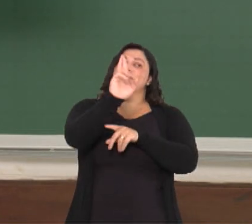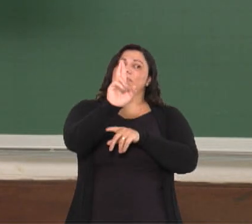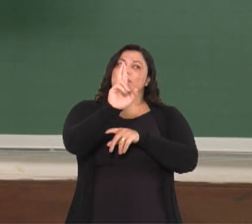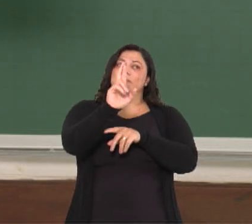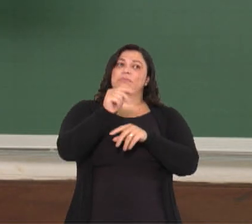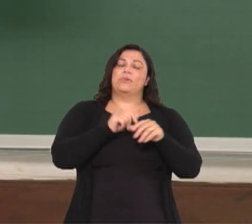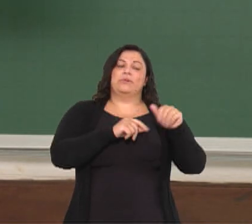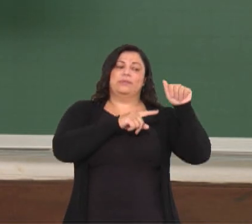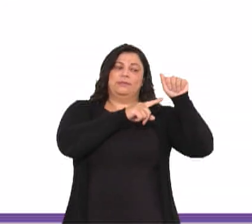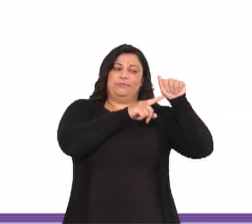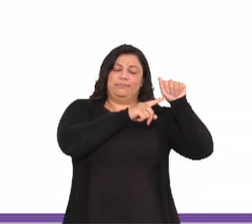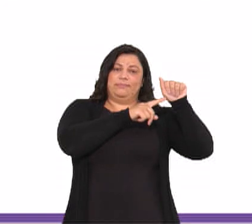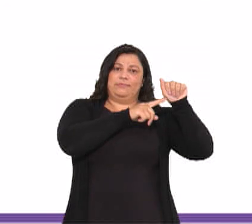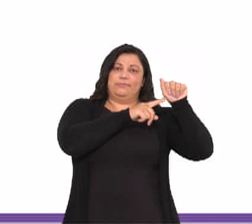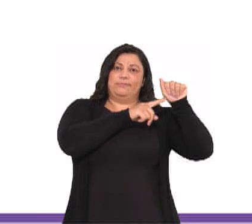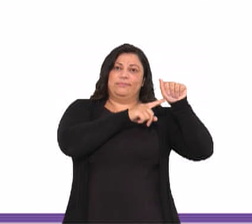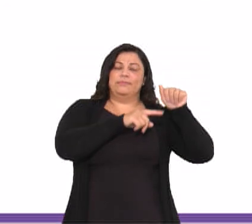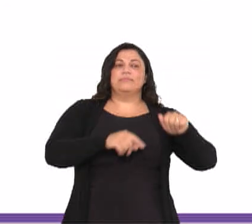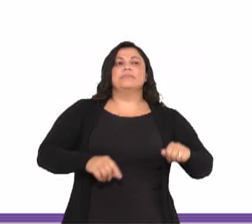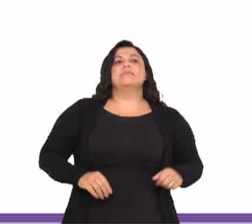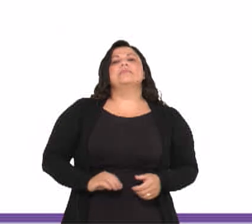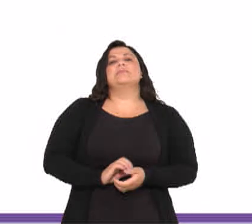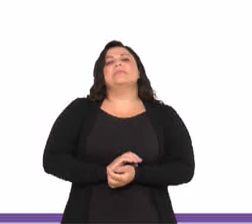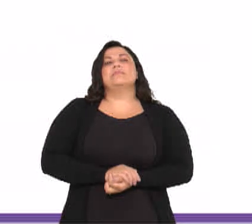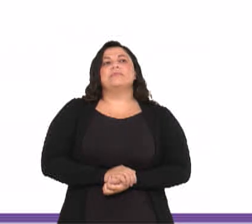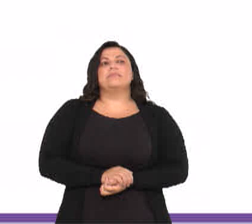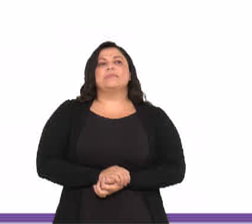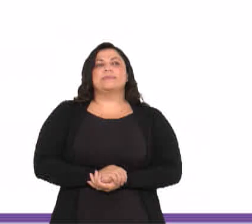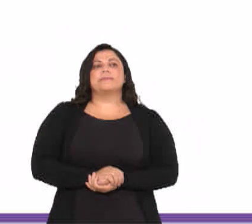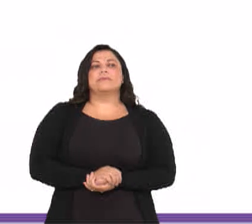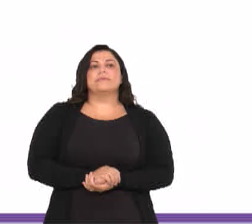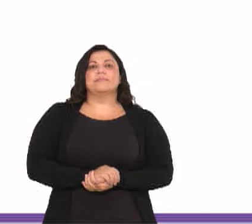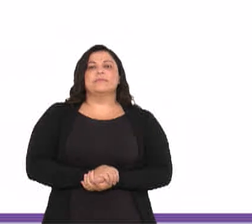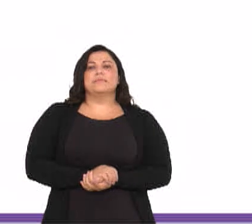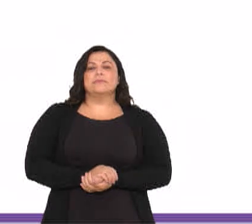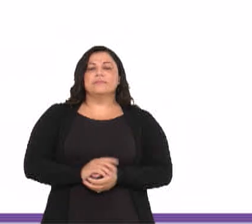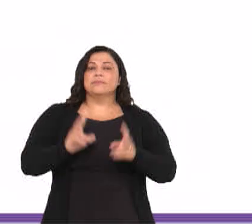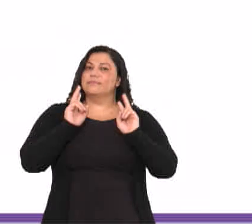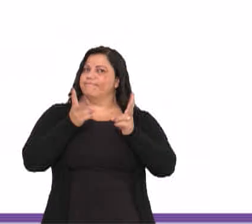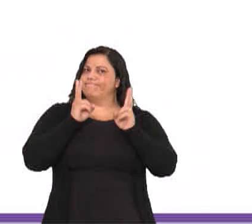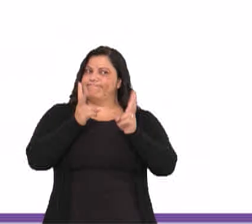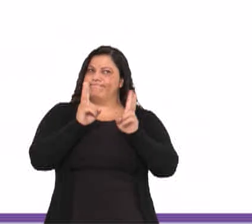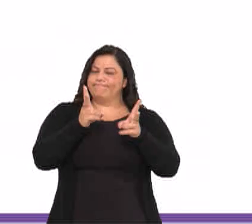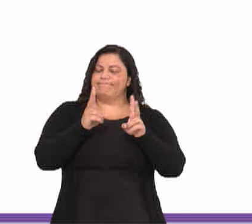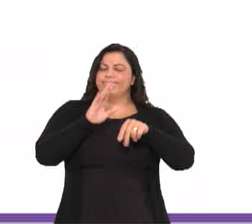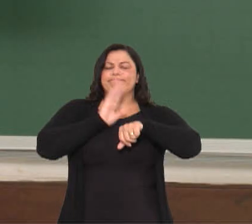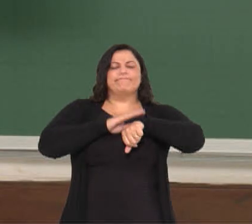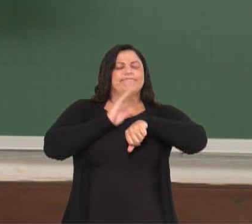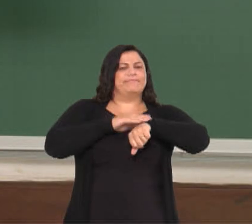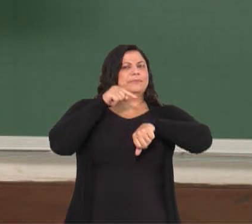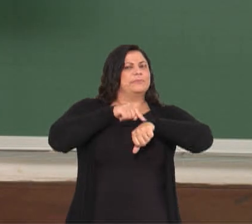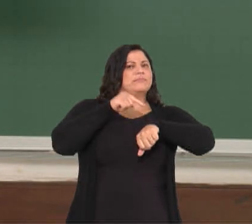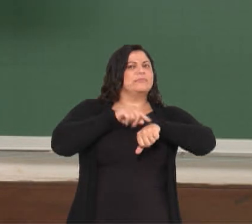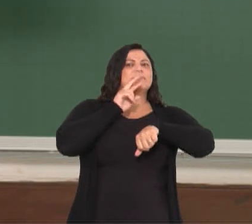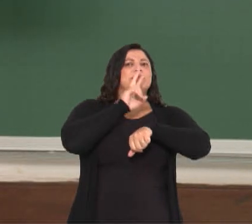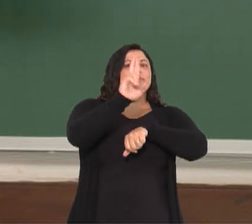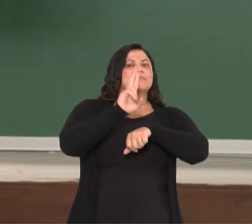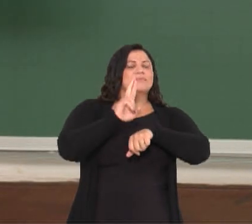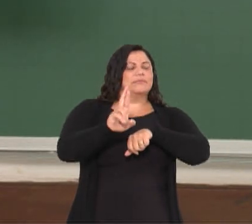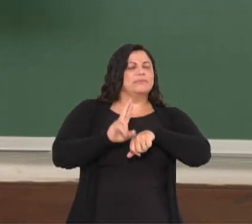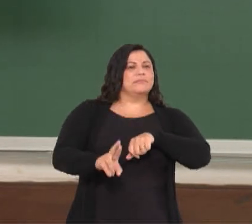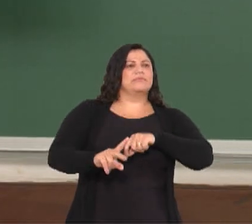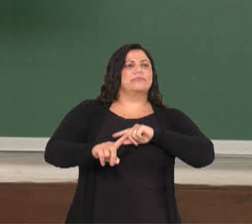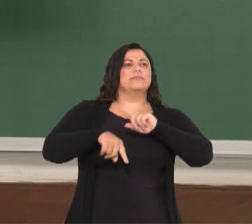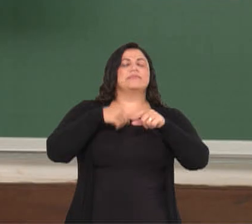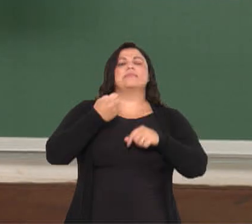número 2, letra A. Avançando no conteúdo, mais um tempinho para você responder a questão